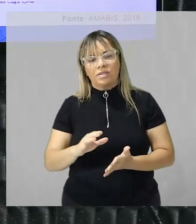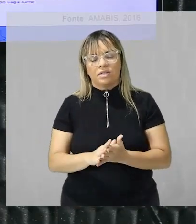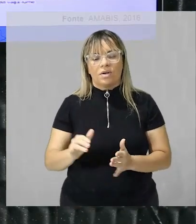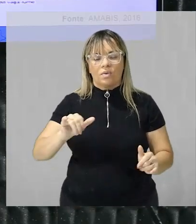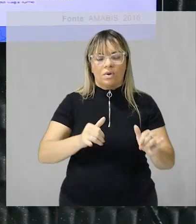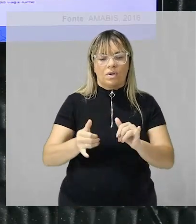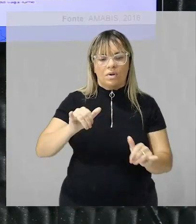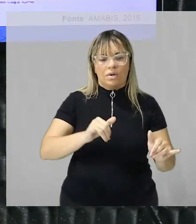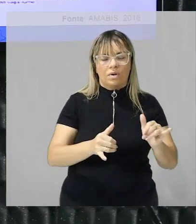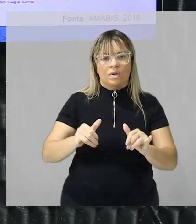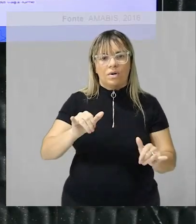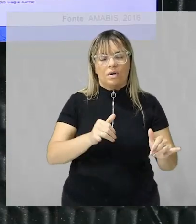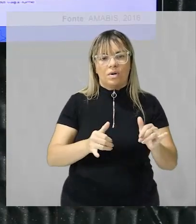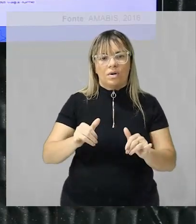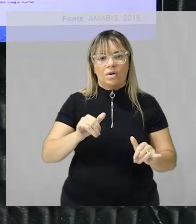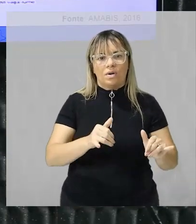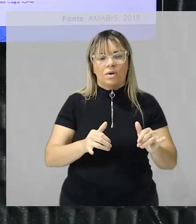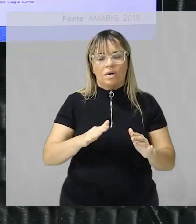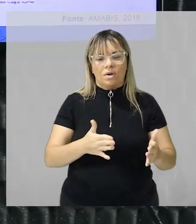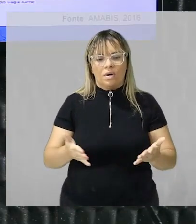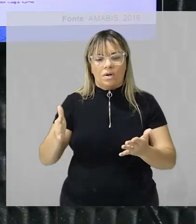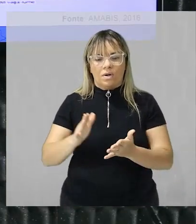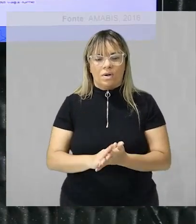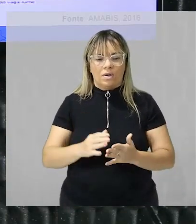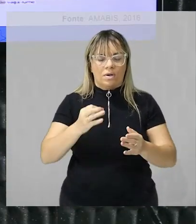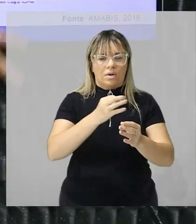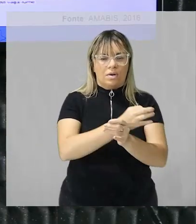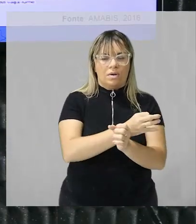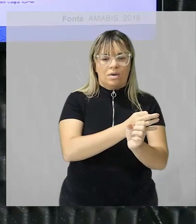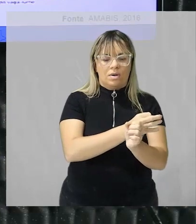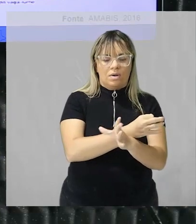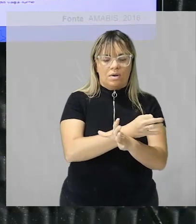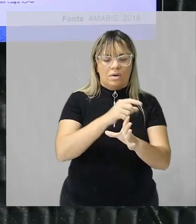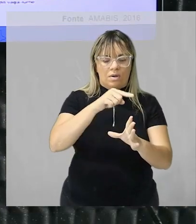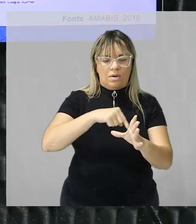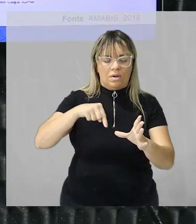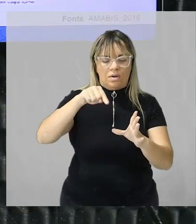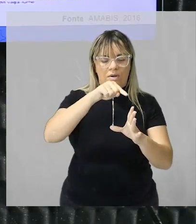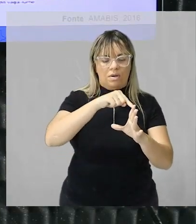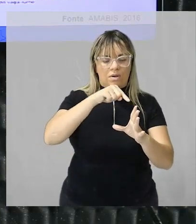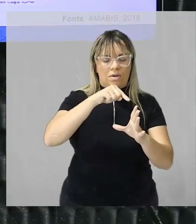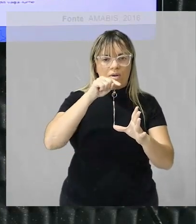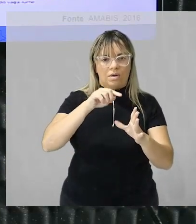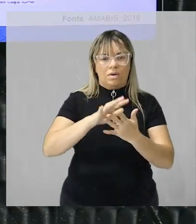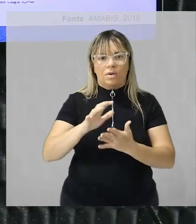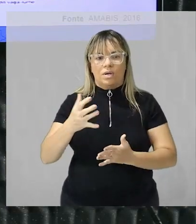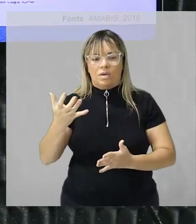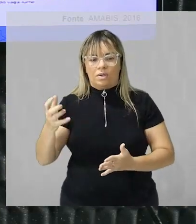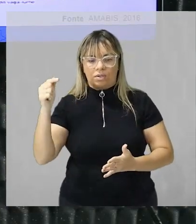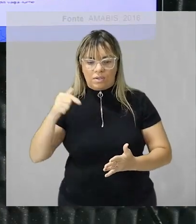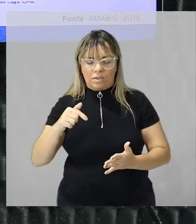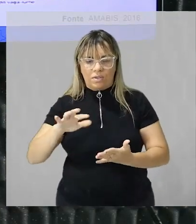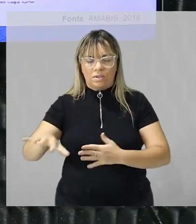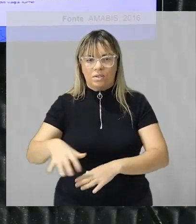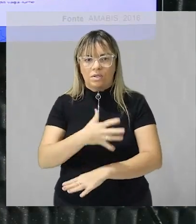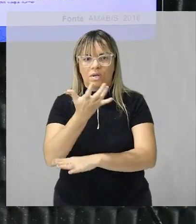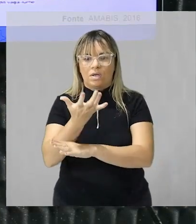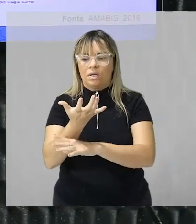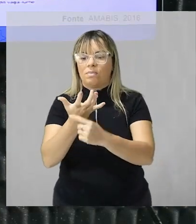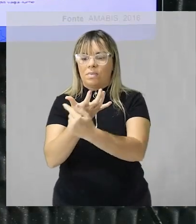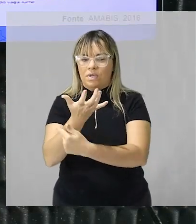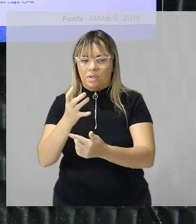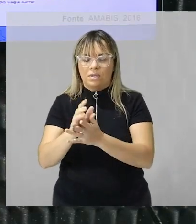ocorre uma liberação de luz, né, que é justamente a mesma reação química que ocorre nos vagalumes, quando eles